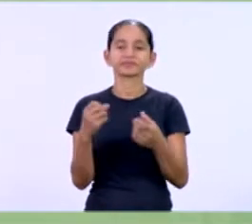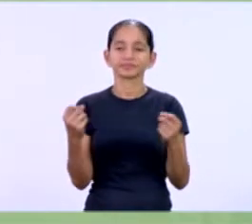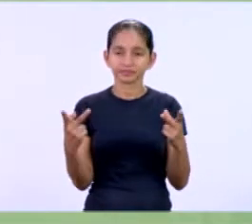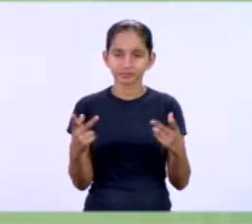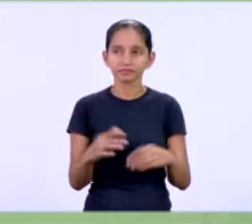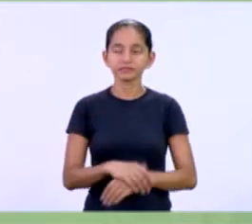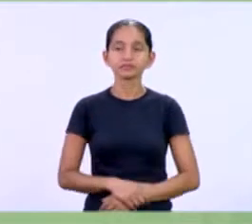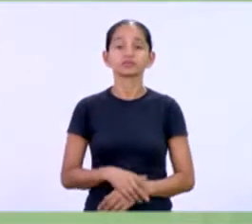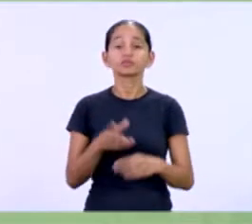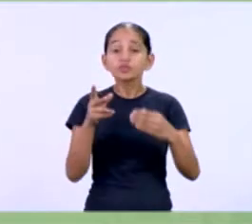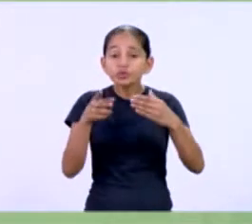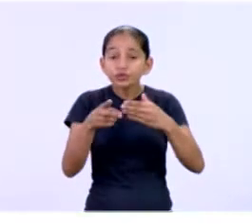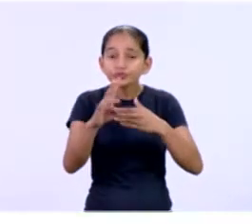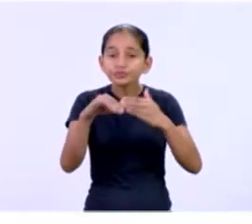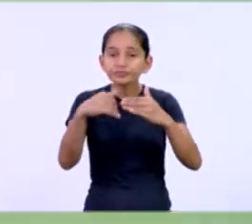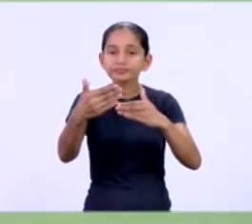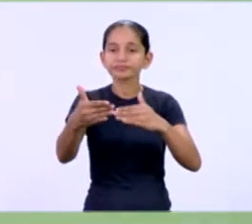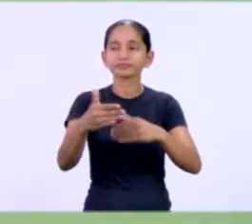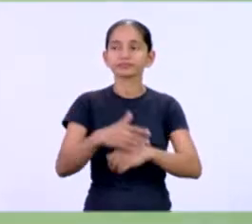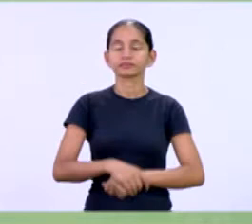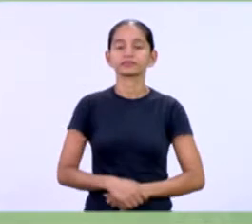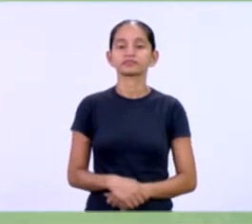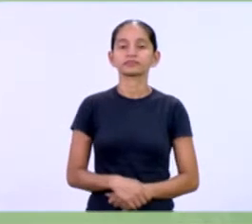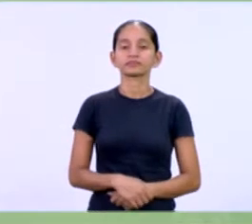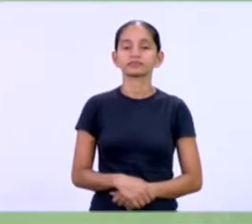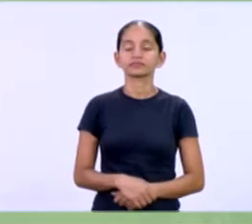Dando sequência.